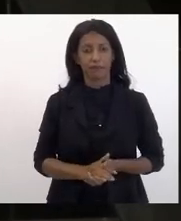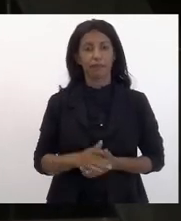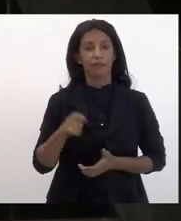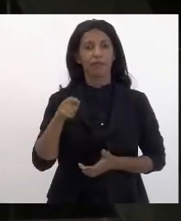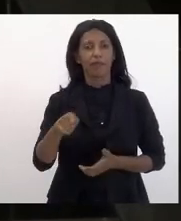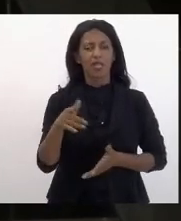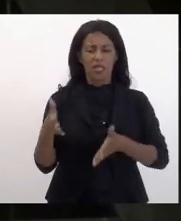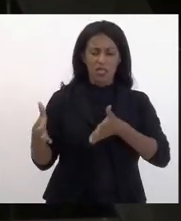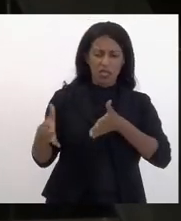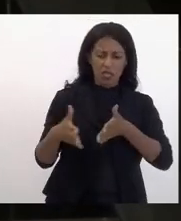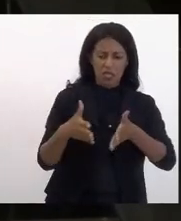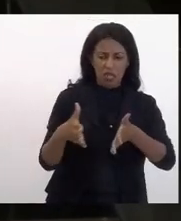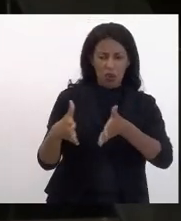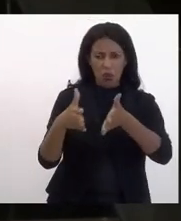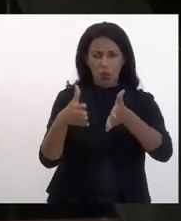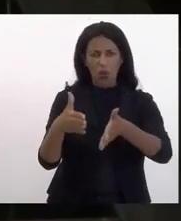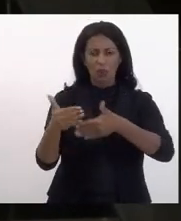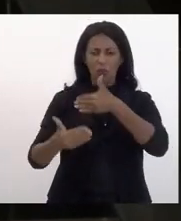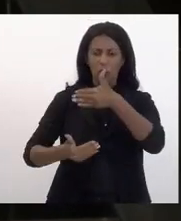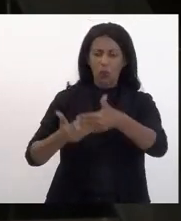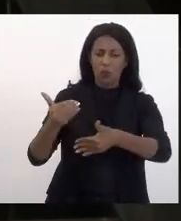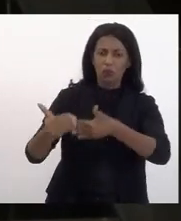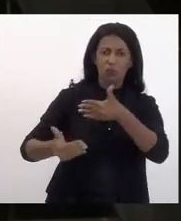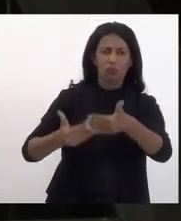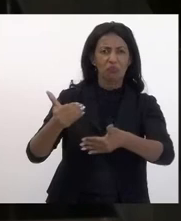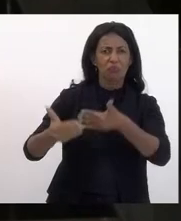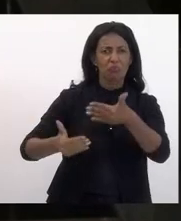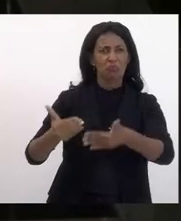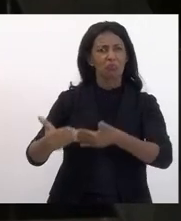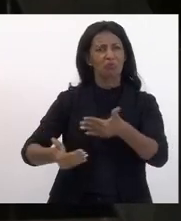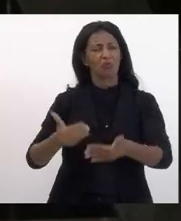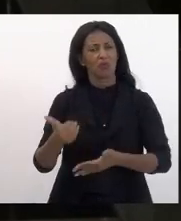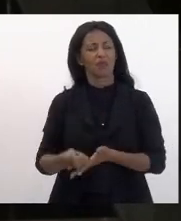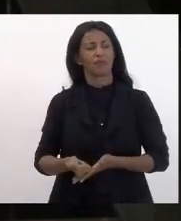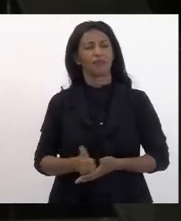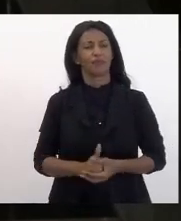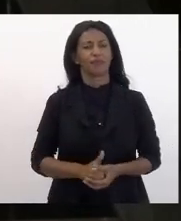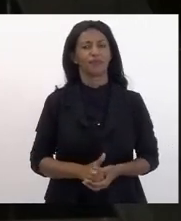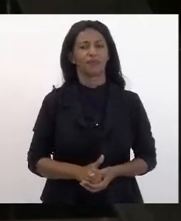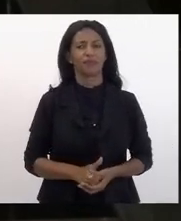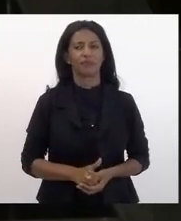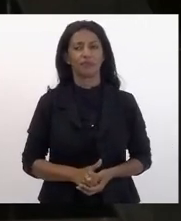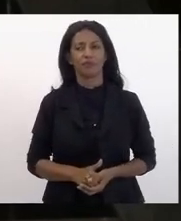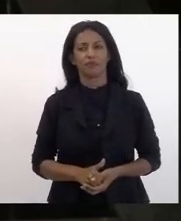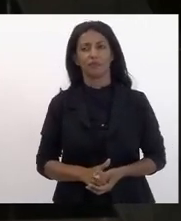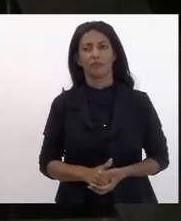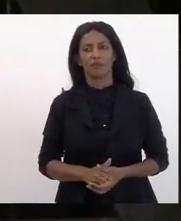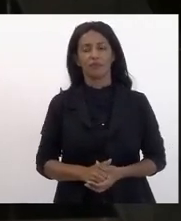Esse é o caminho que será seguido inexoravelmente